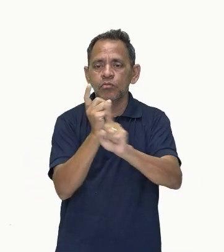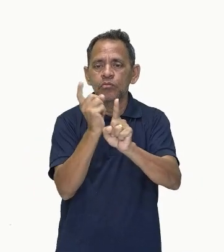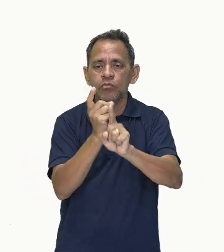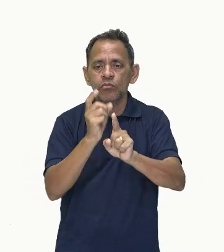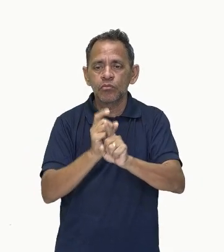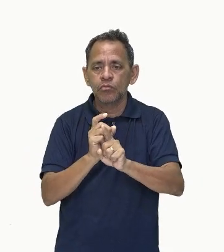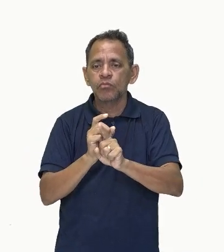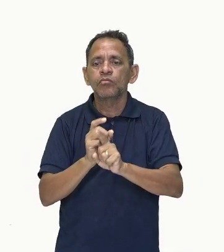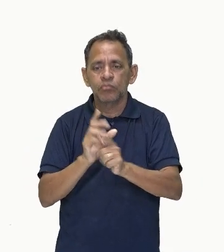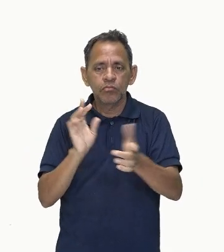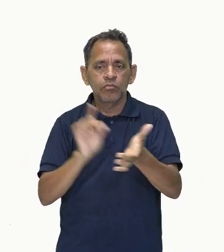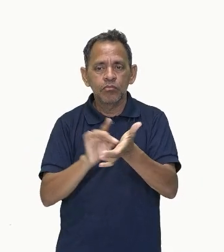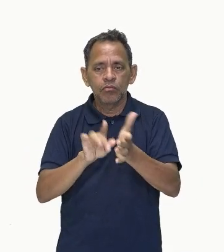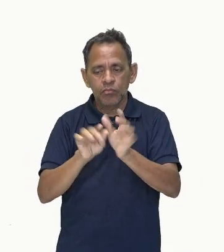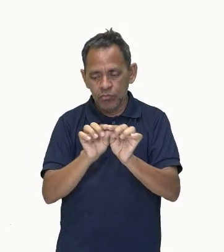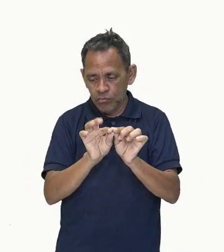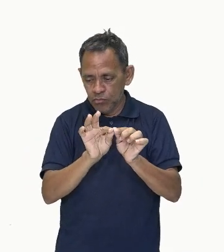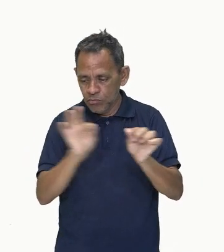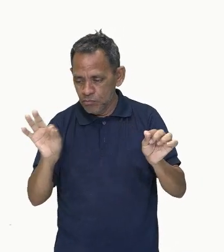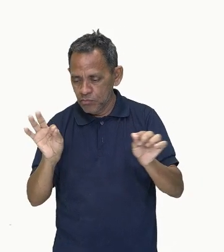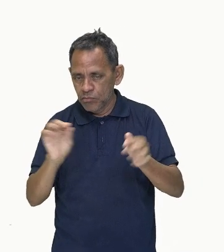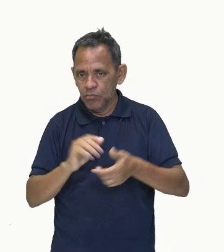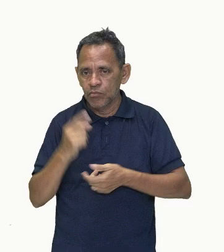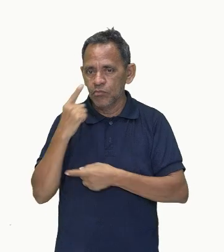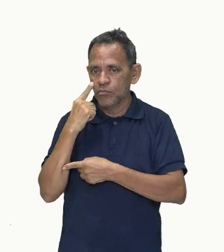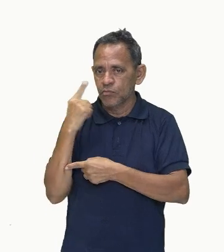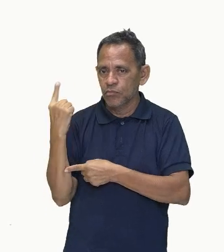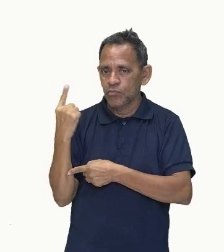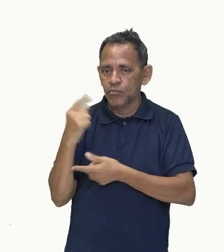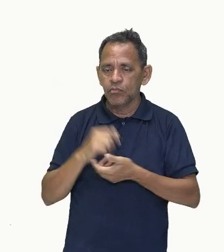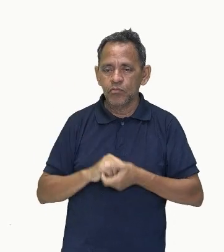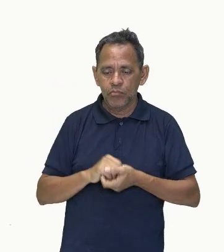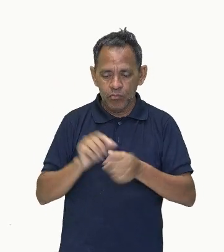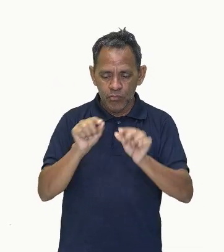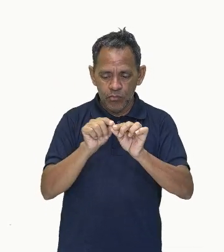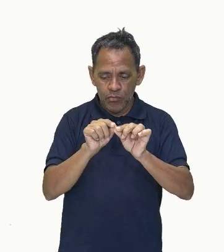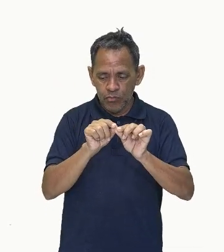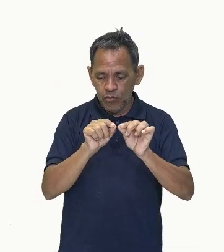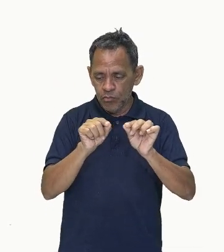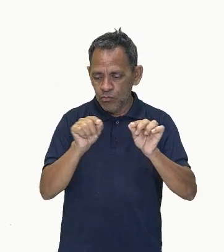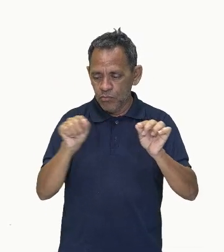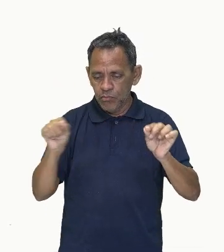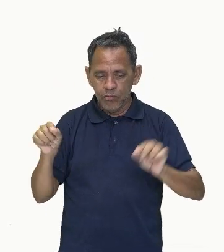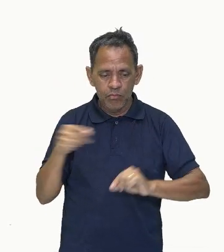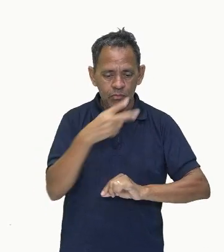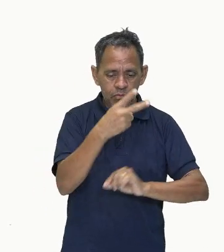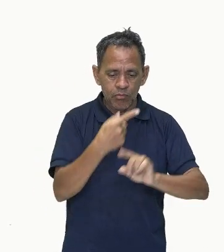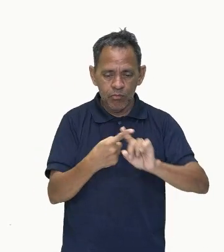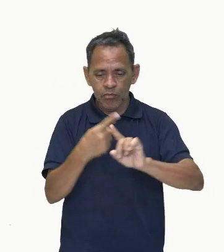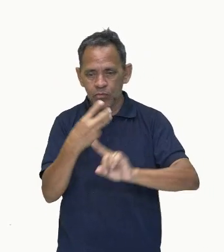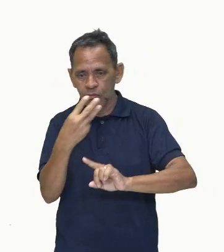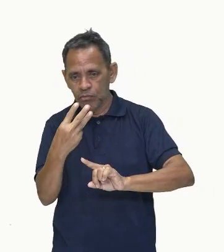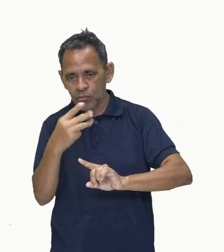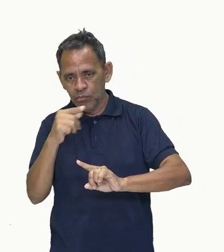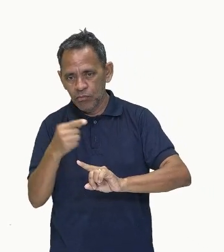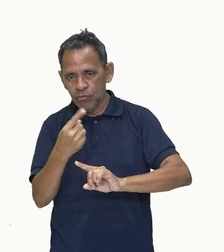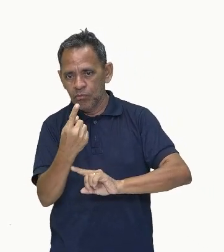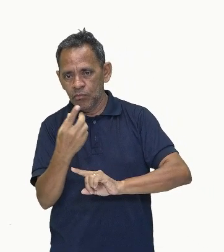o comprimento. Então veja, comprimento 2 vezes 3,14 é